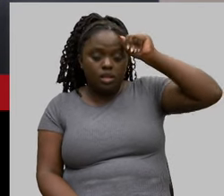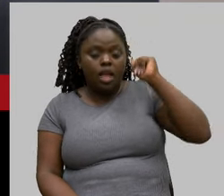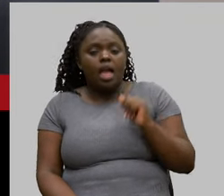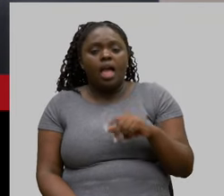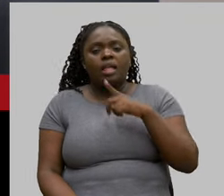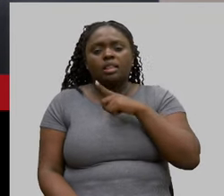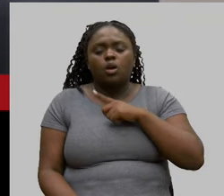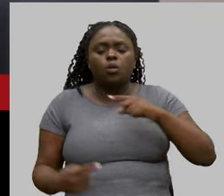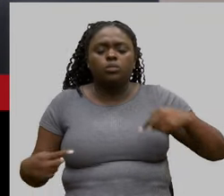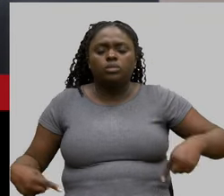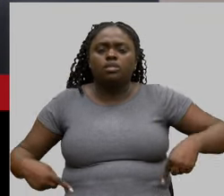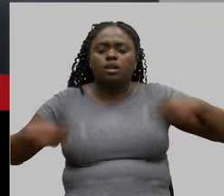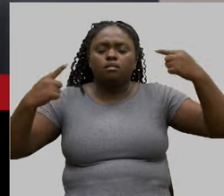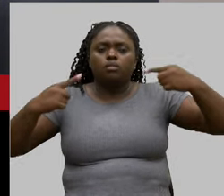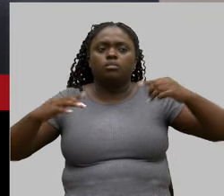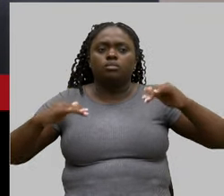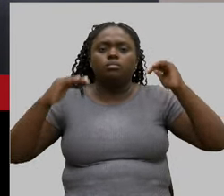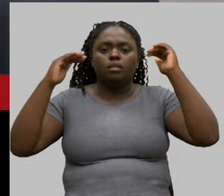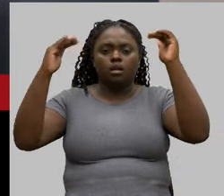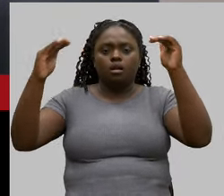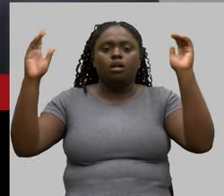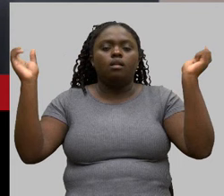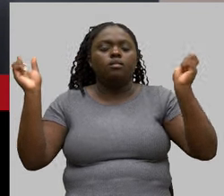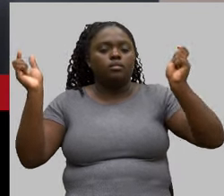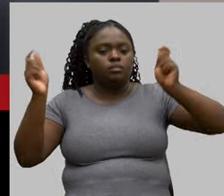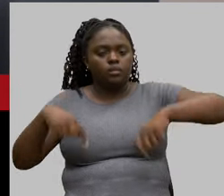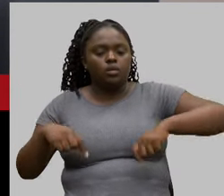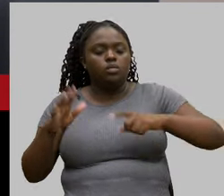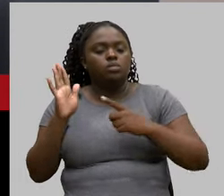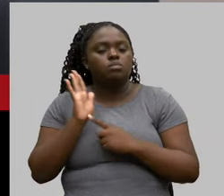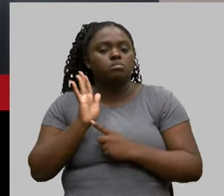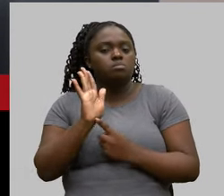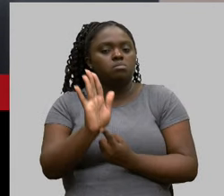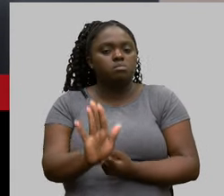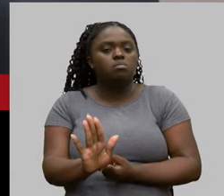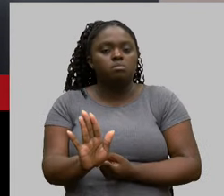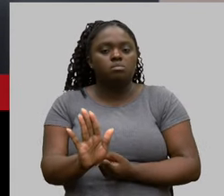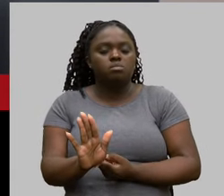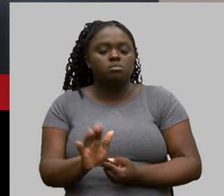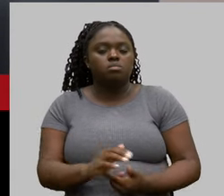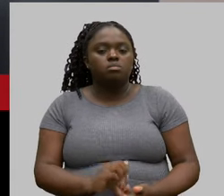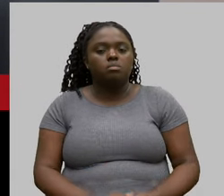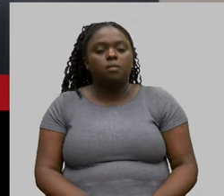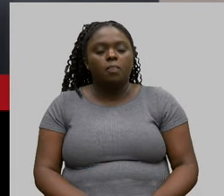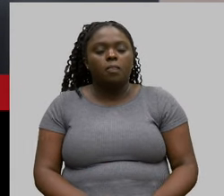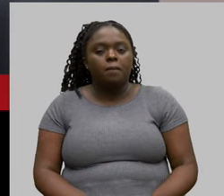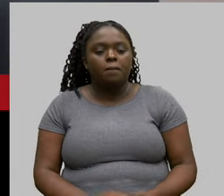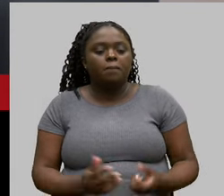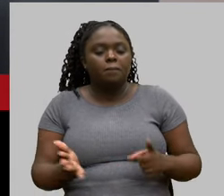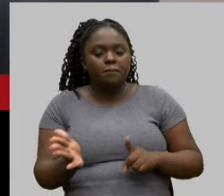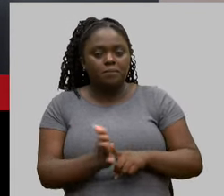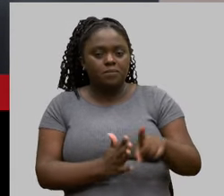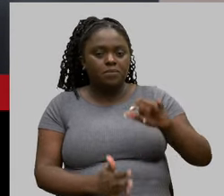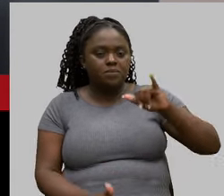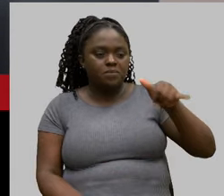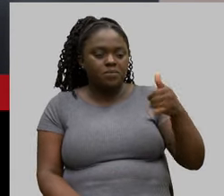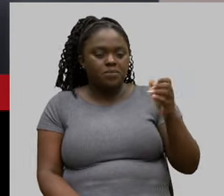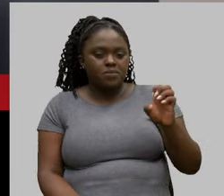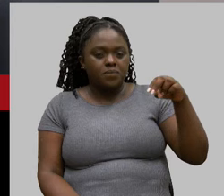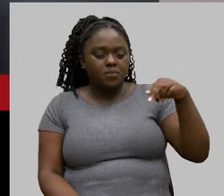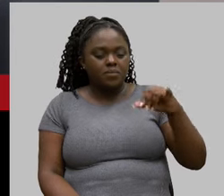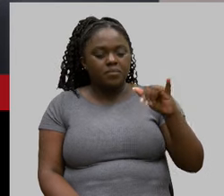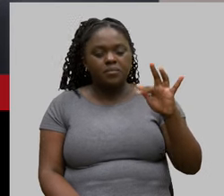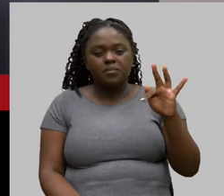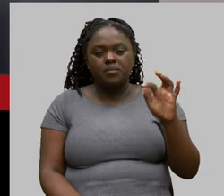desafio mais latente que possa ser mencionado Esse é o questionamento da Jennifer Menezes